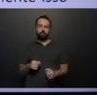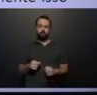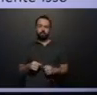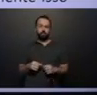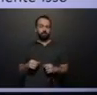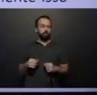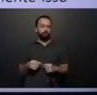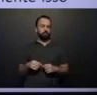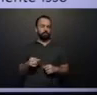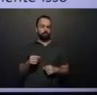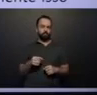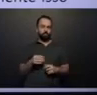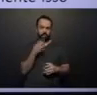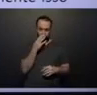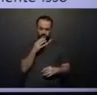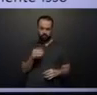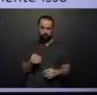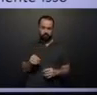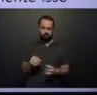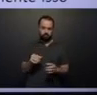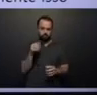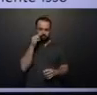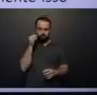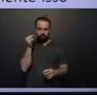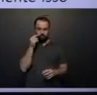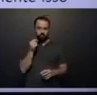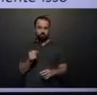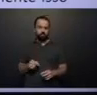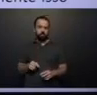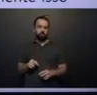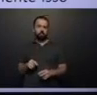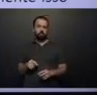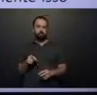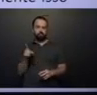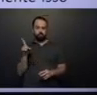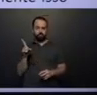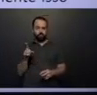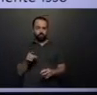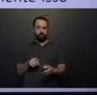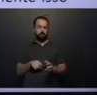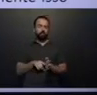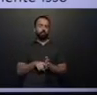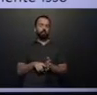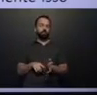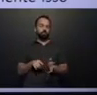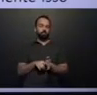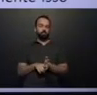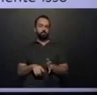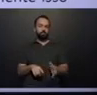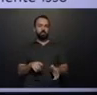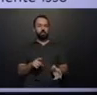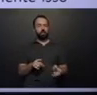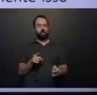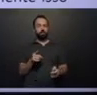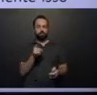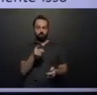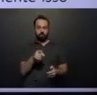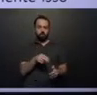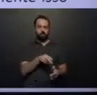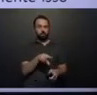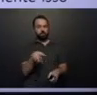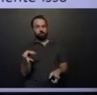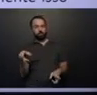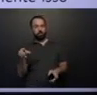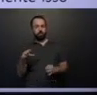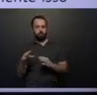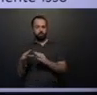uma hipótese. Para testar a sua hipótese, você vai à casa de uma outra amiga que também cria